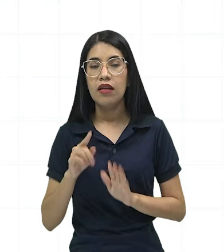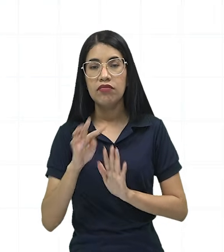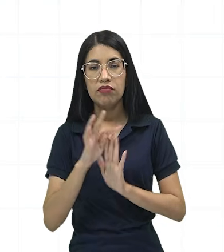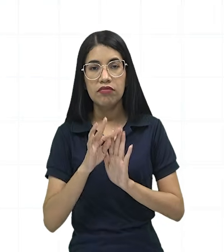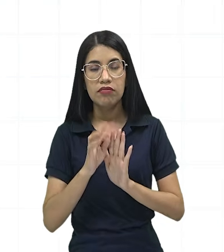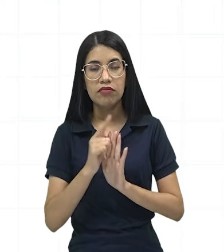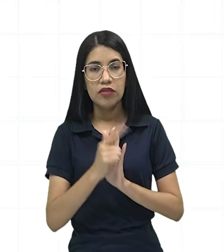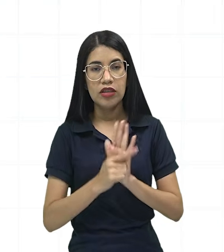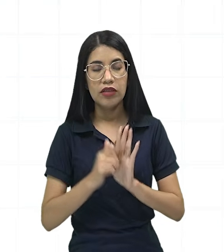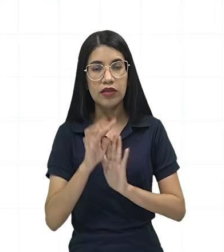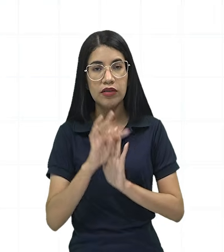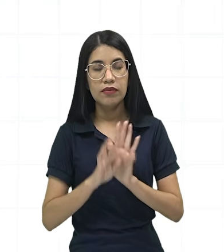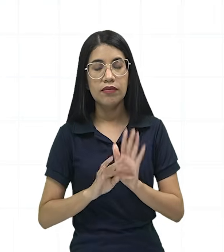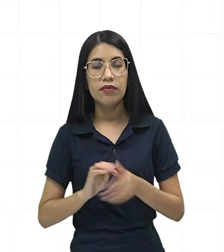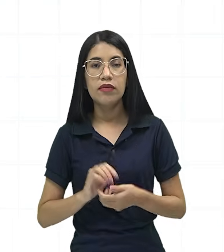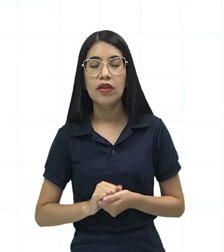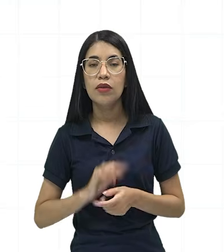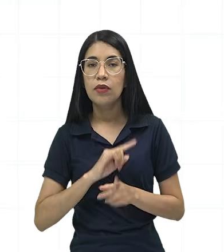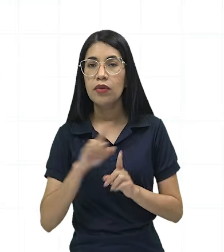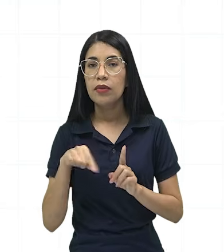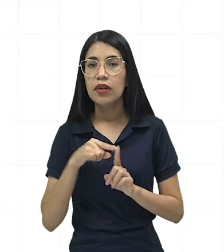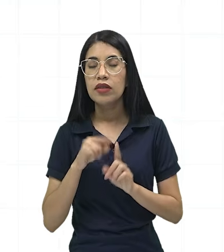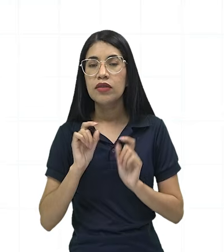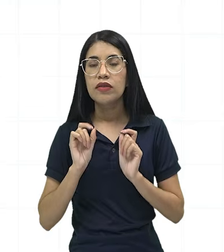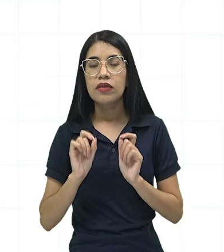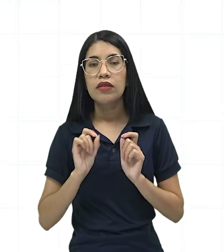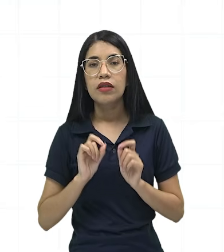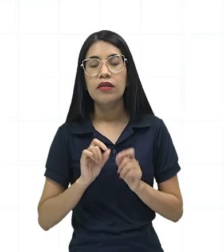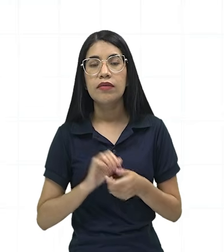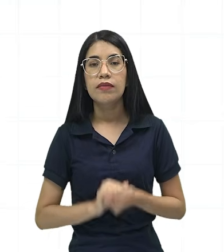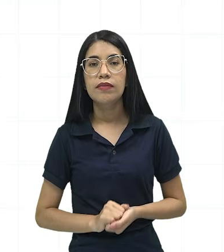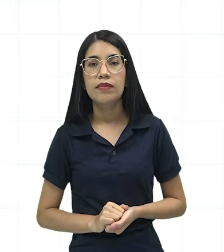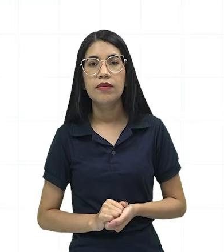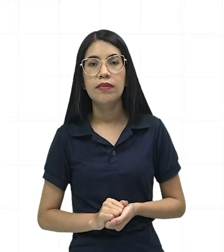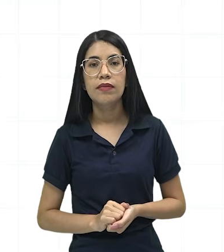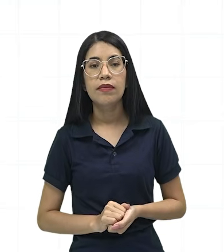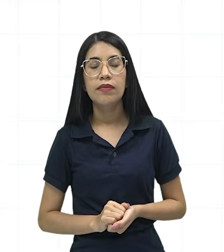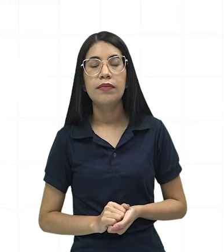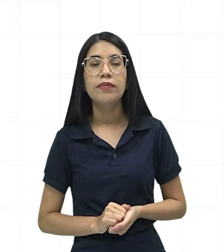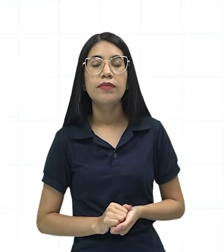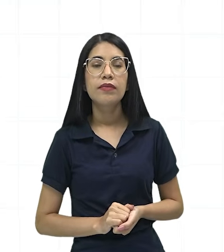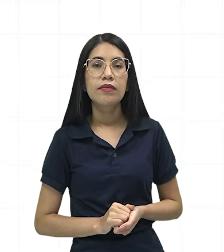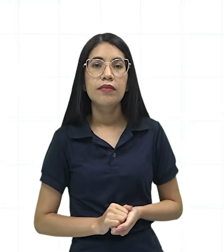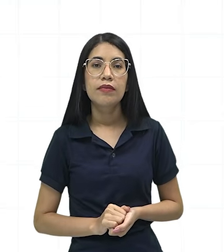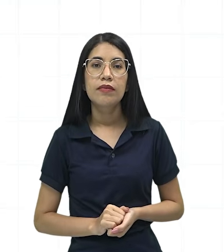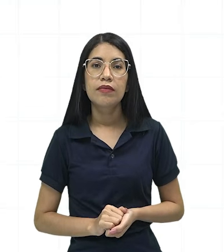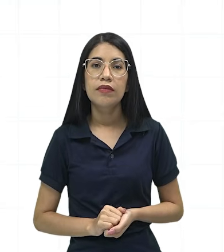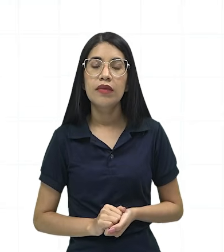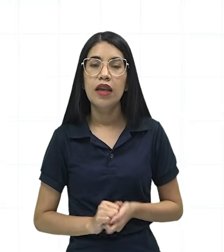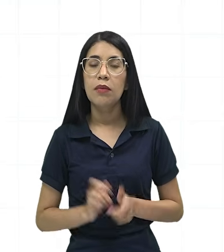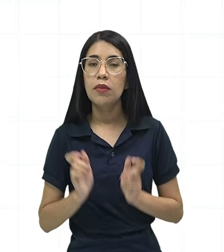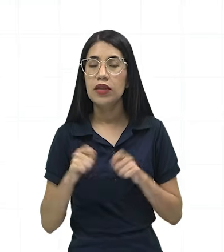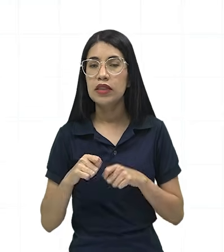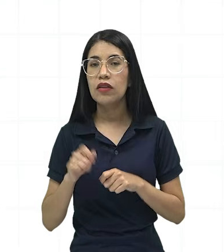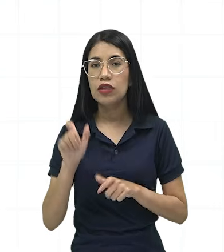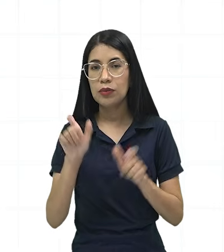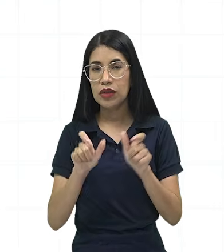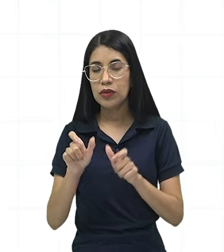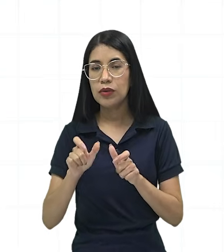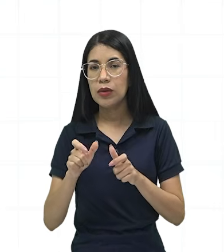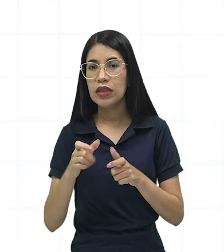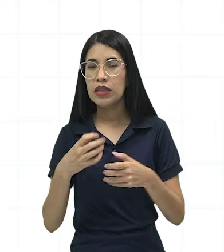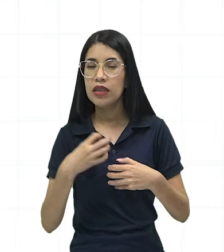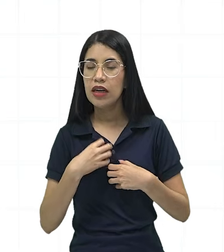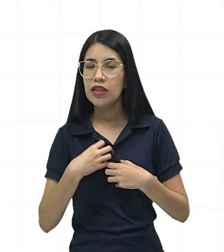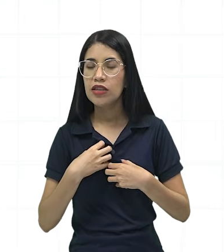gênero textual. E qual é a finalidade? Qual é o propósito da piada? Geralmente é gerar humor,